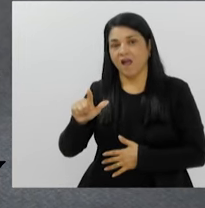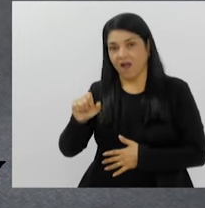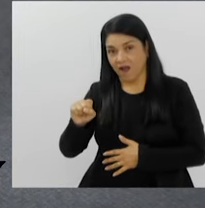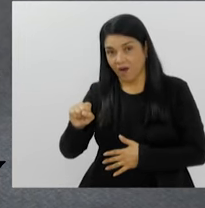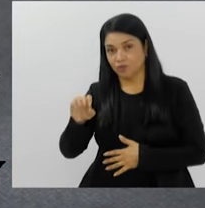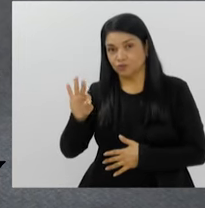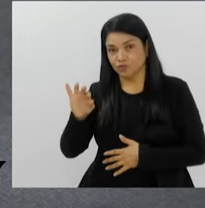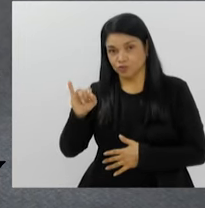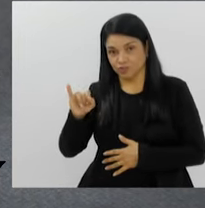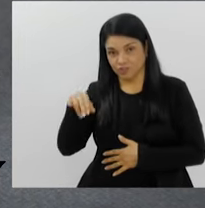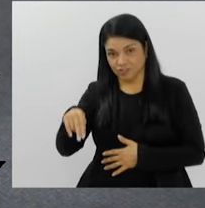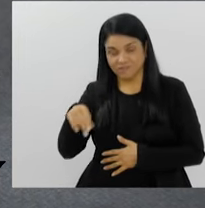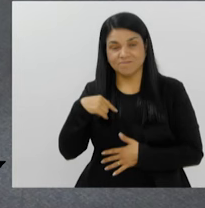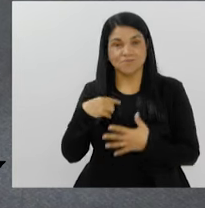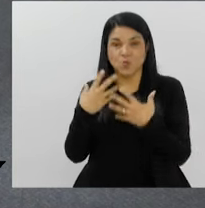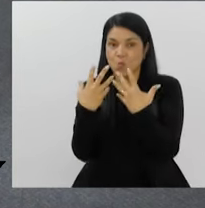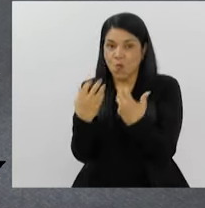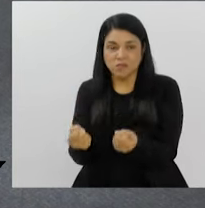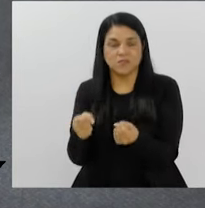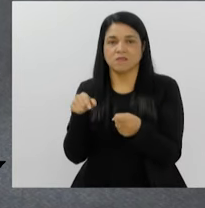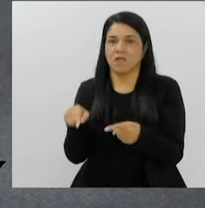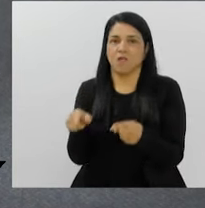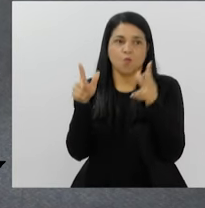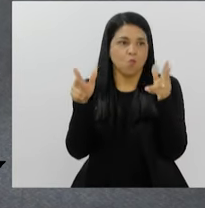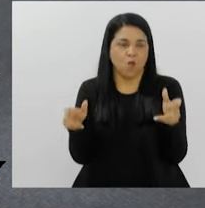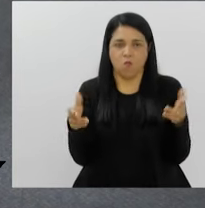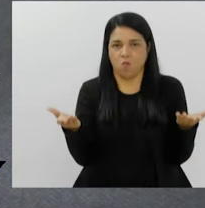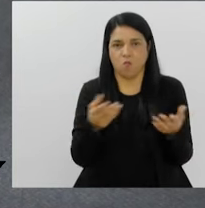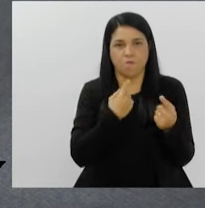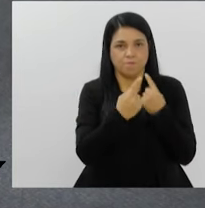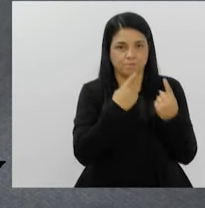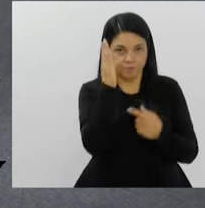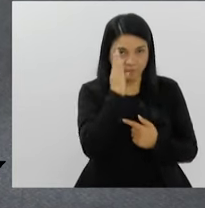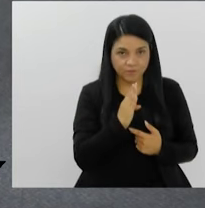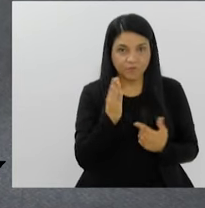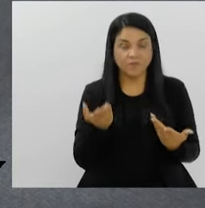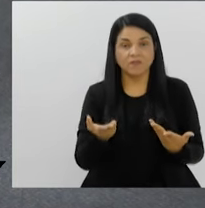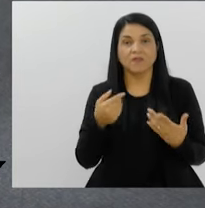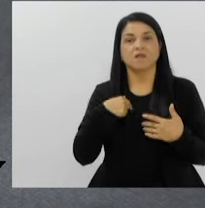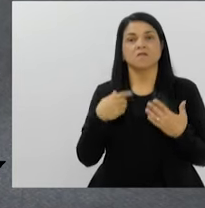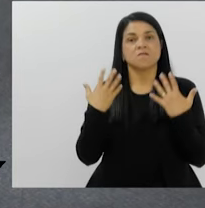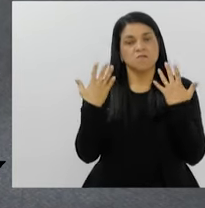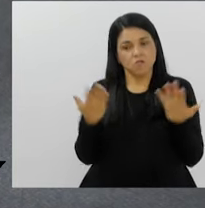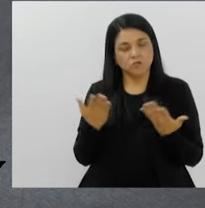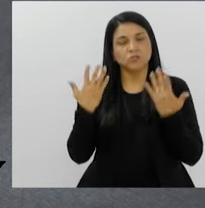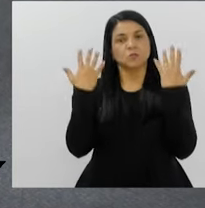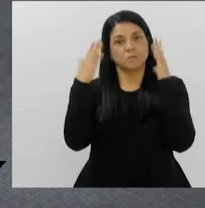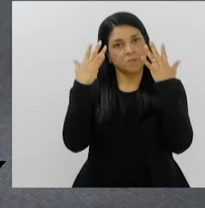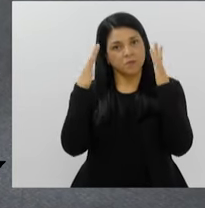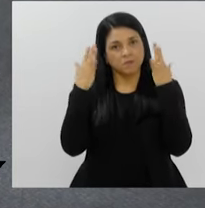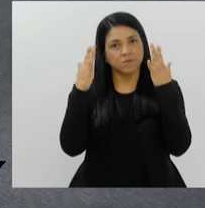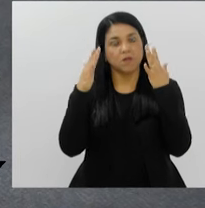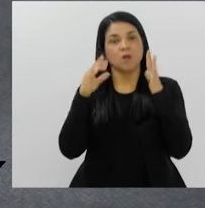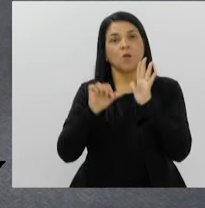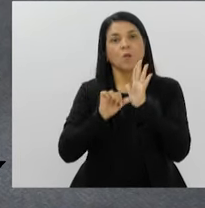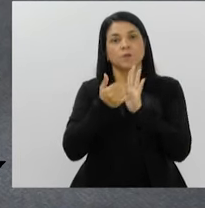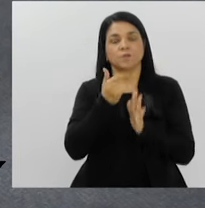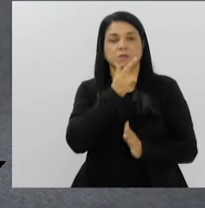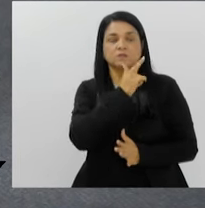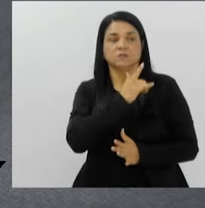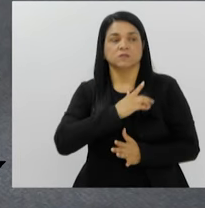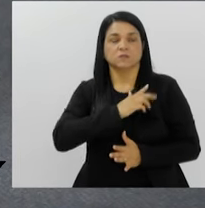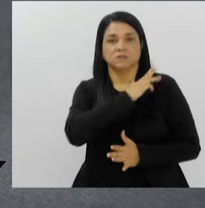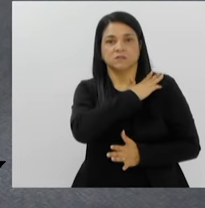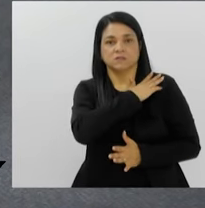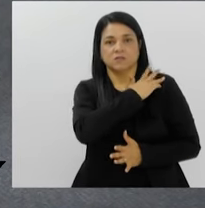lá chegue a esse ponto. E hoje eu não posso deixar aqui de parabenizar o primeiro sargento